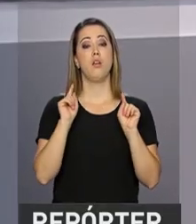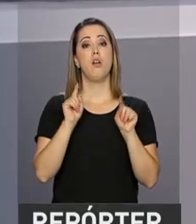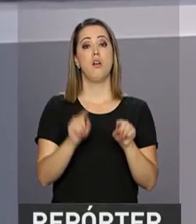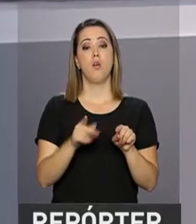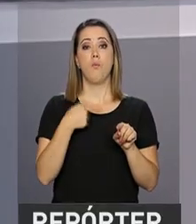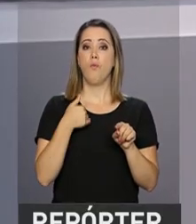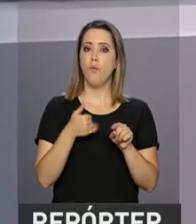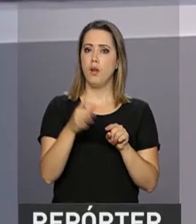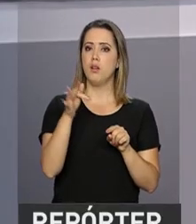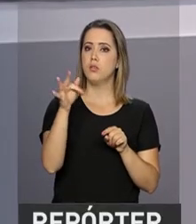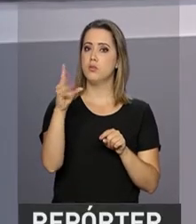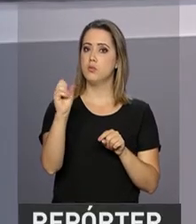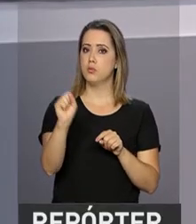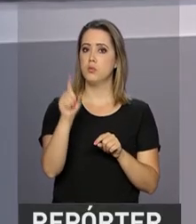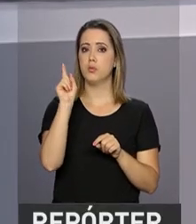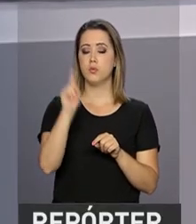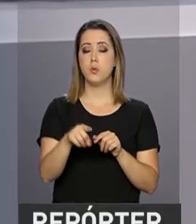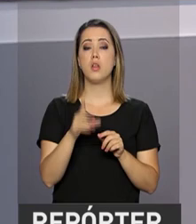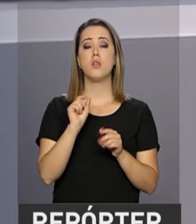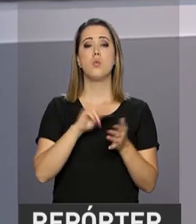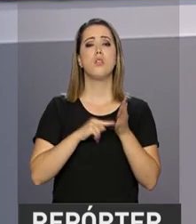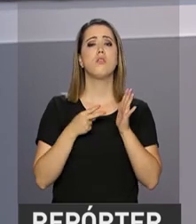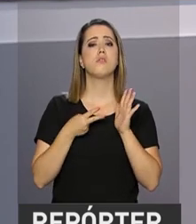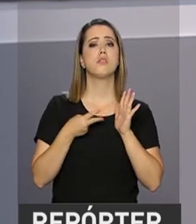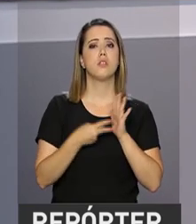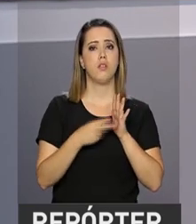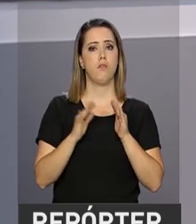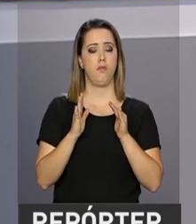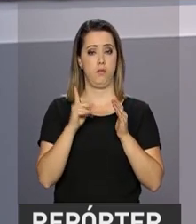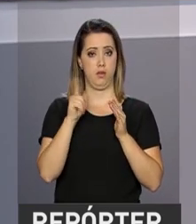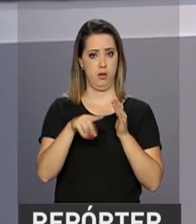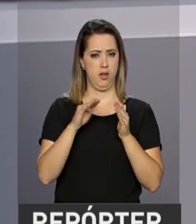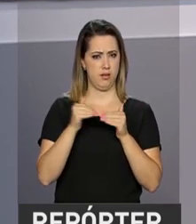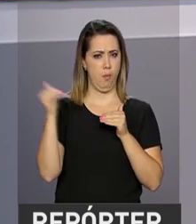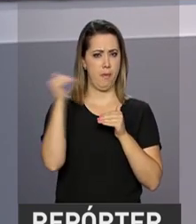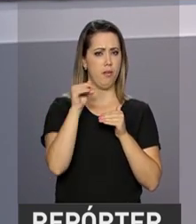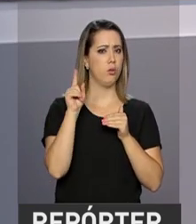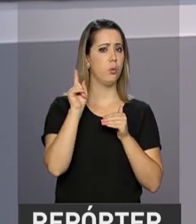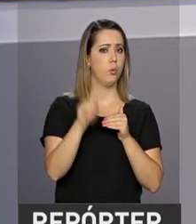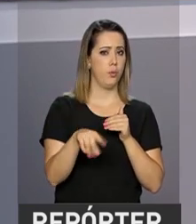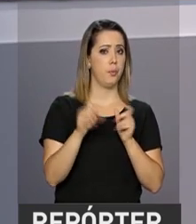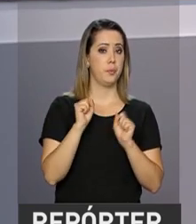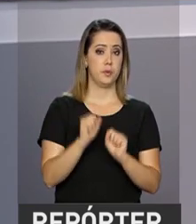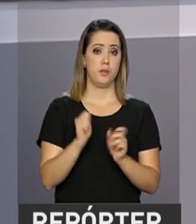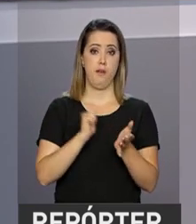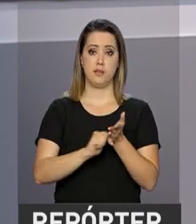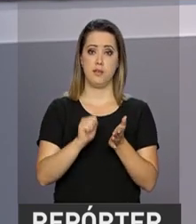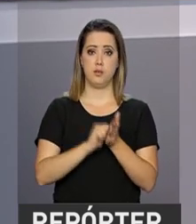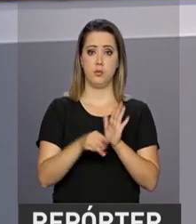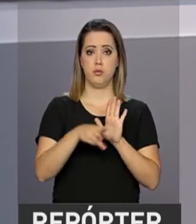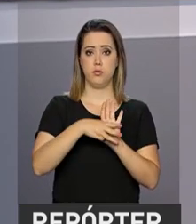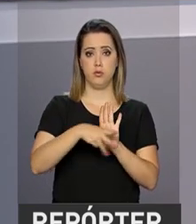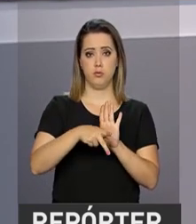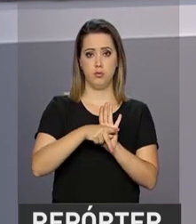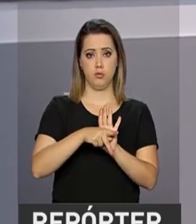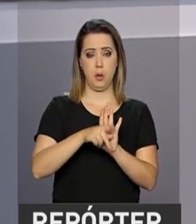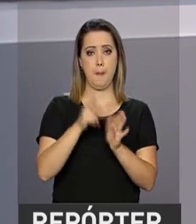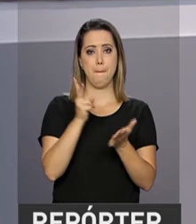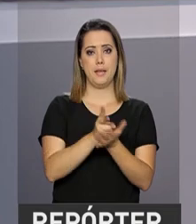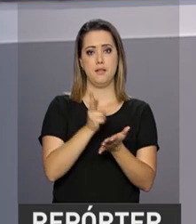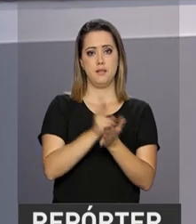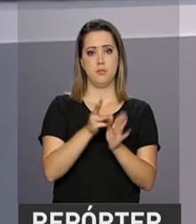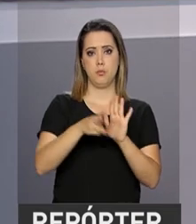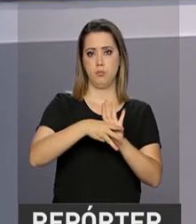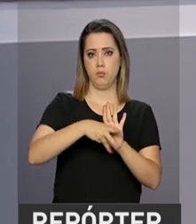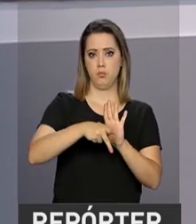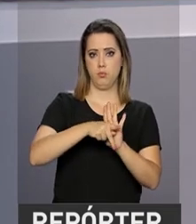remuneração do FGTS o aumento anunciado pelo presidente foi possível com a assinatura da Medida Provisória a mesma medida